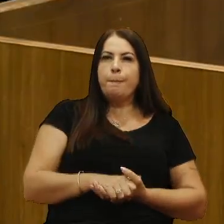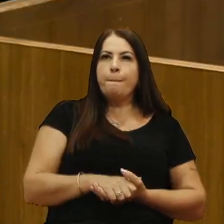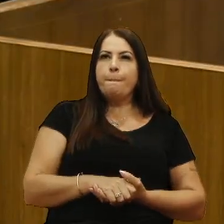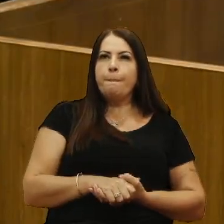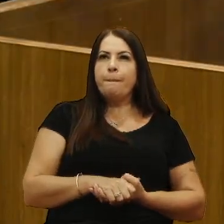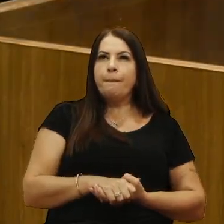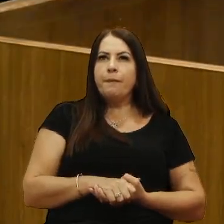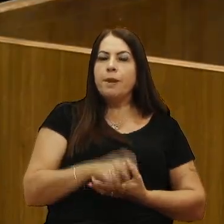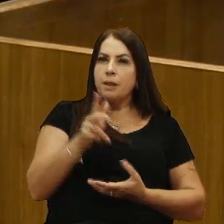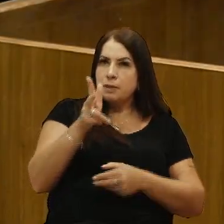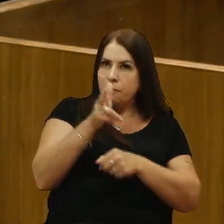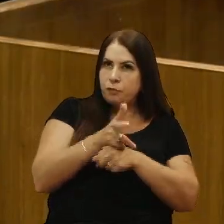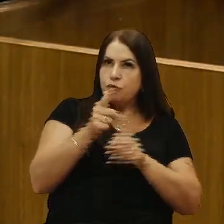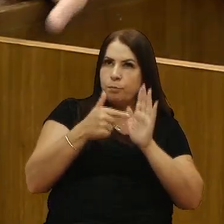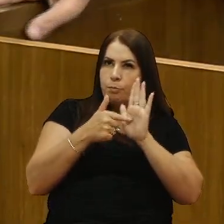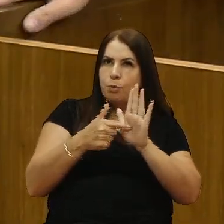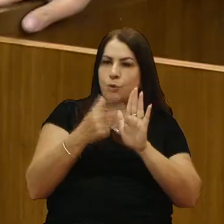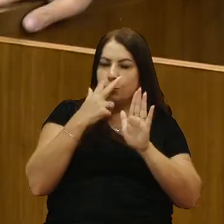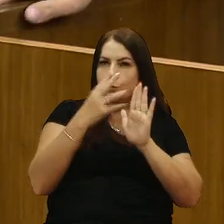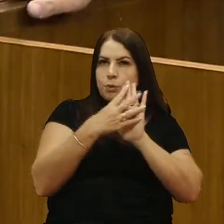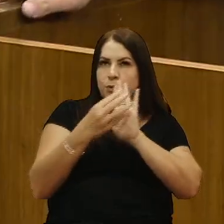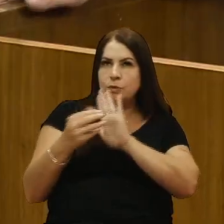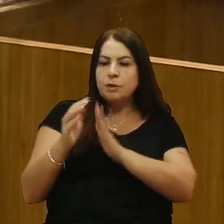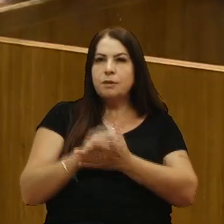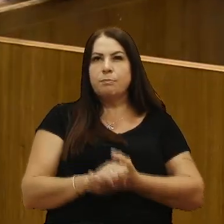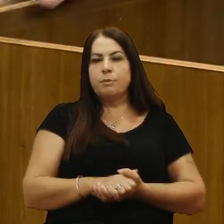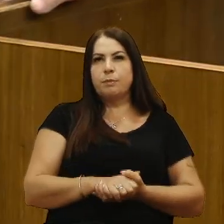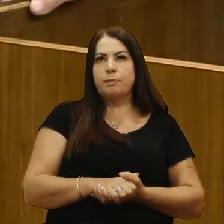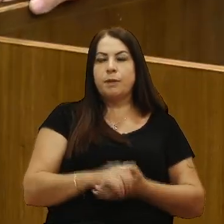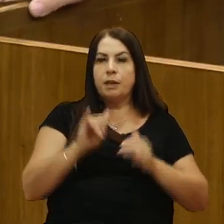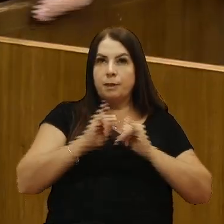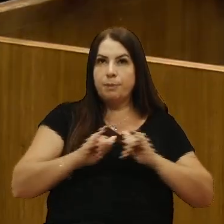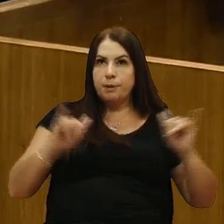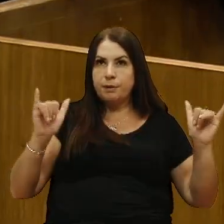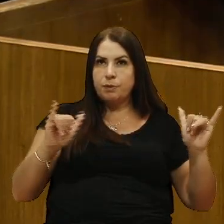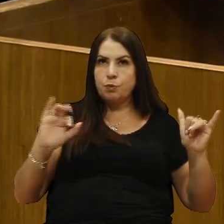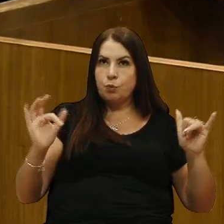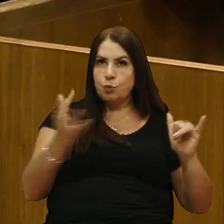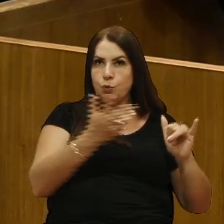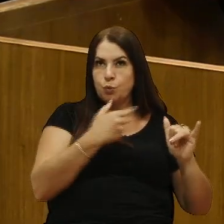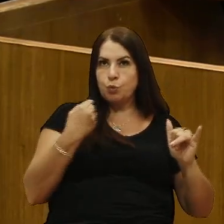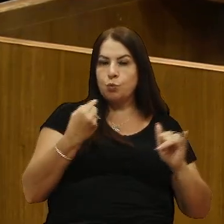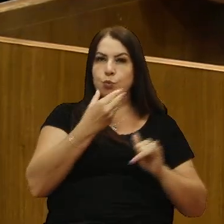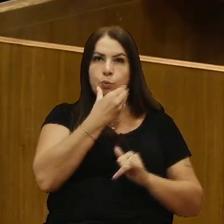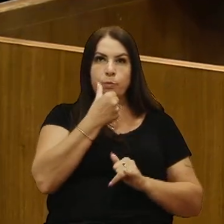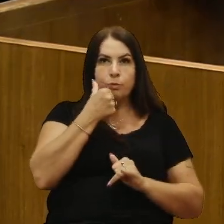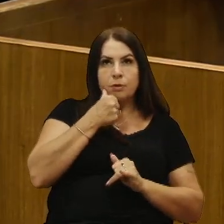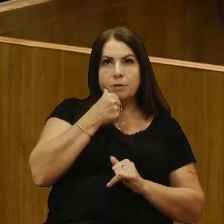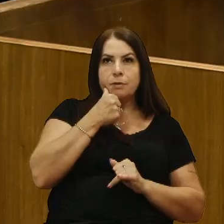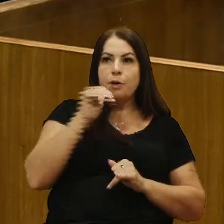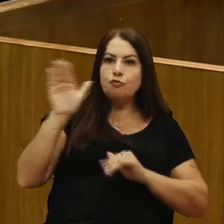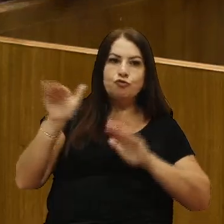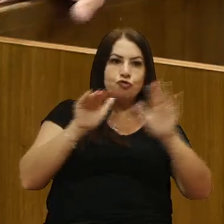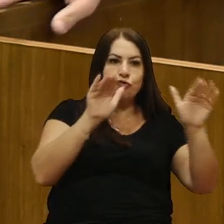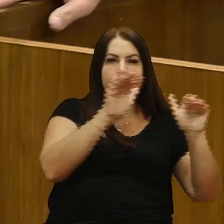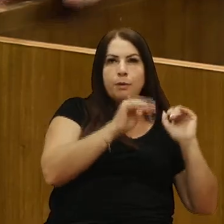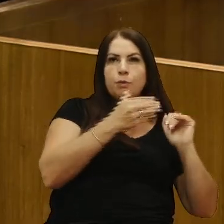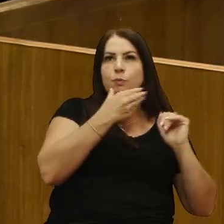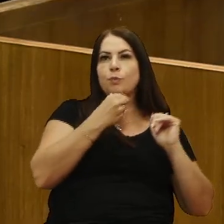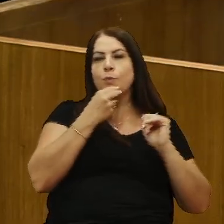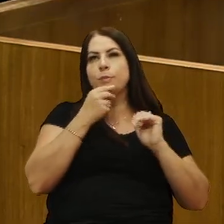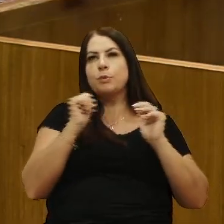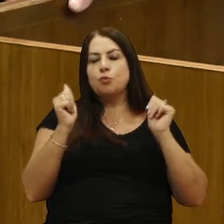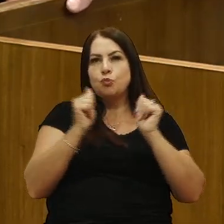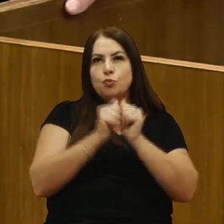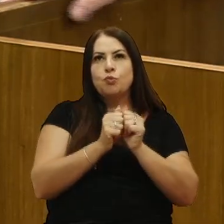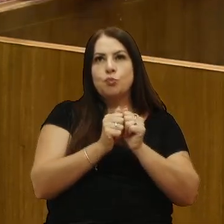Então, esse vídeo demonstra o exemplo, né? E a campanha se chama Todos por Todas, que é um chamado aos homens para estarem